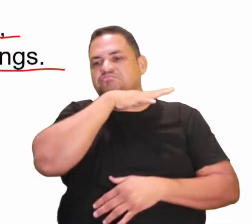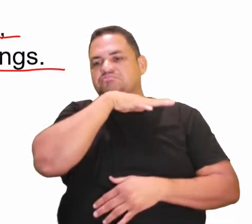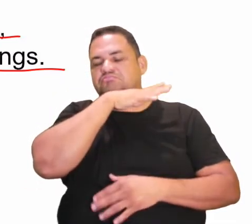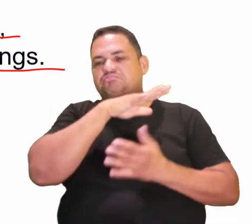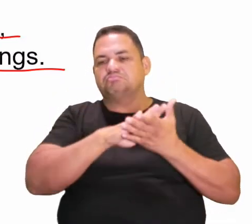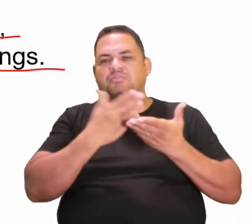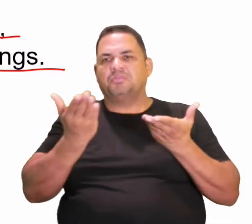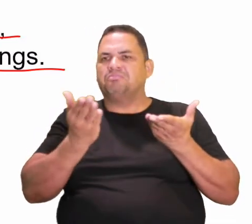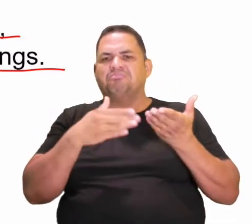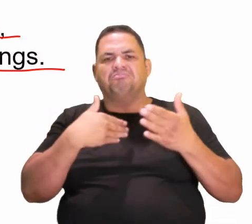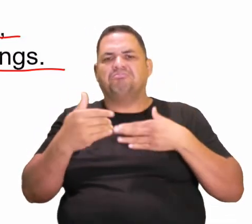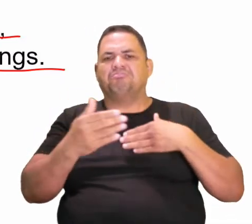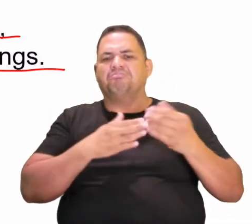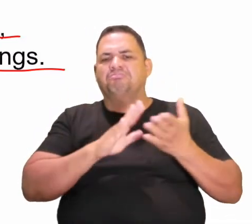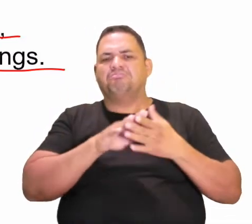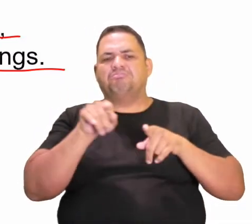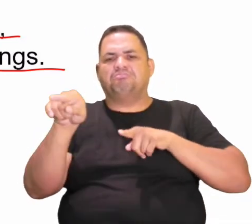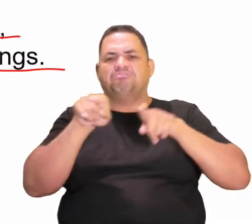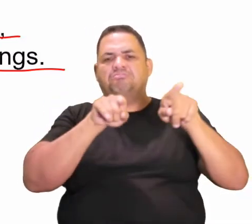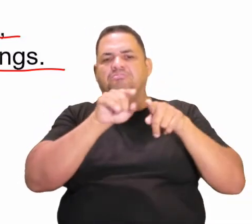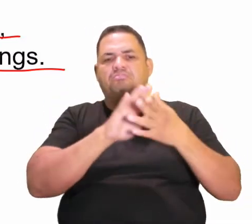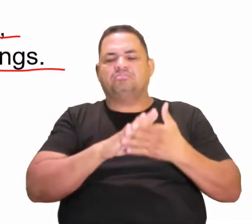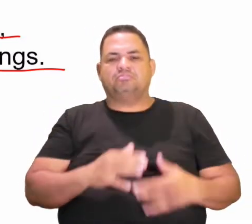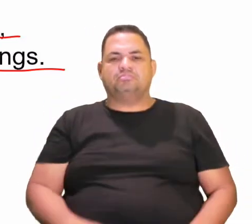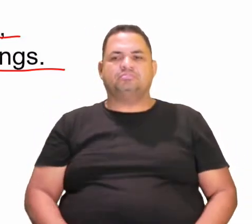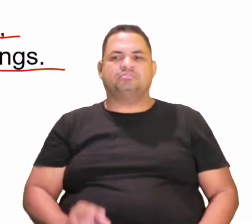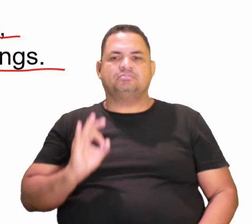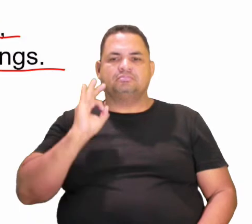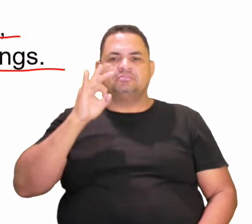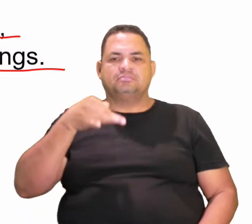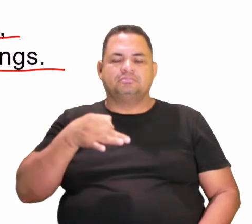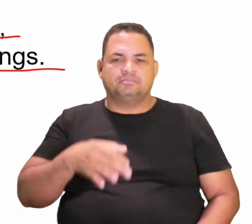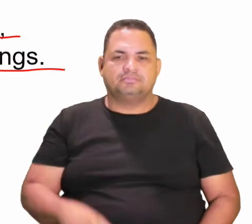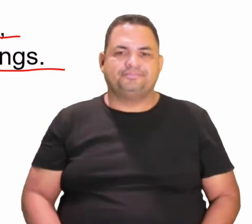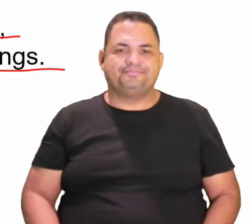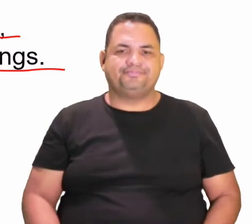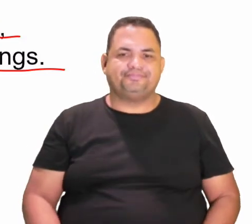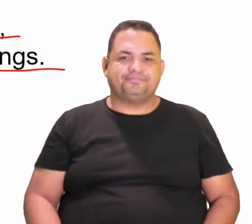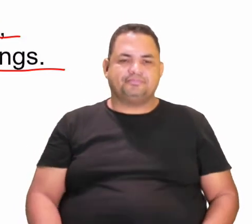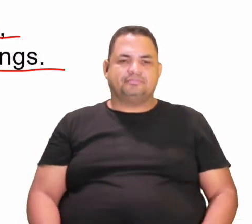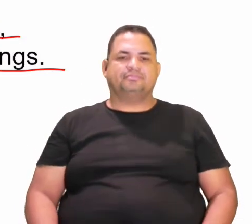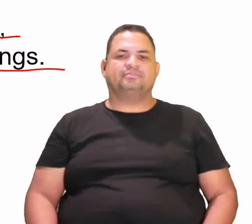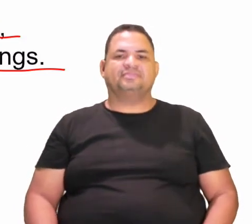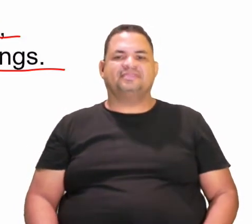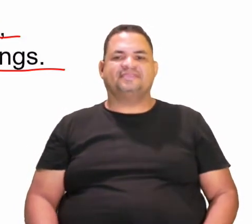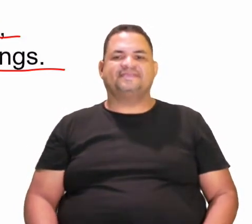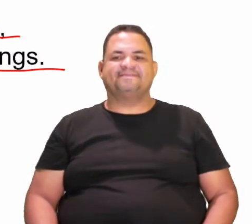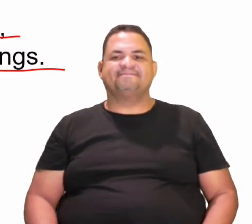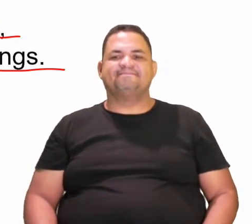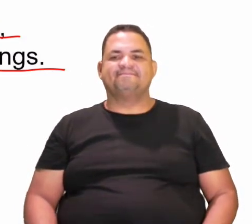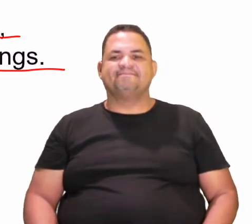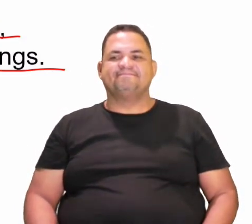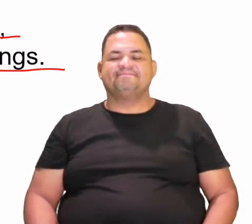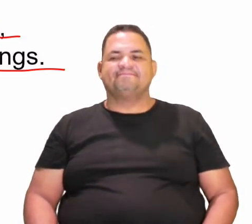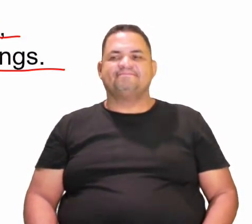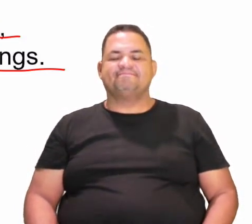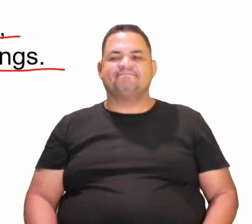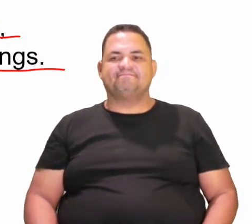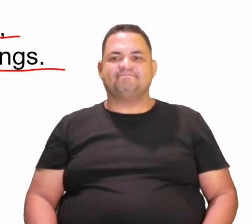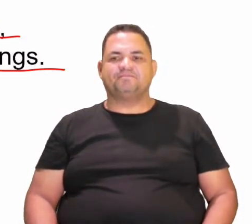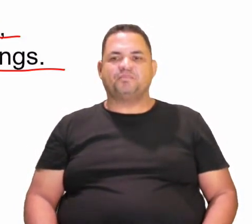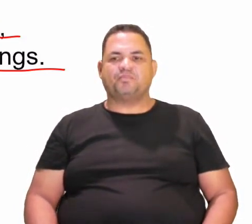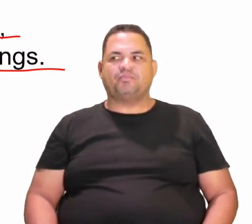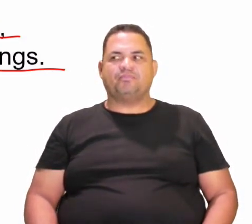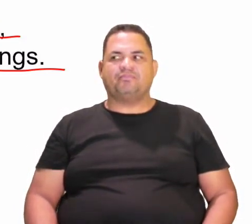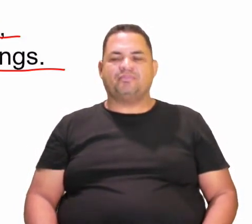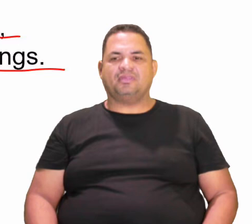você pode apontar e falar sobre, descrever, beleza? Então, these aqui para coisas ou pessoas que estão próximas